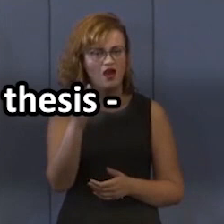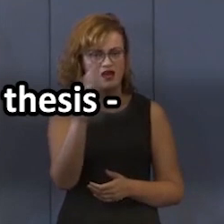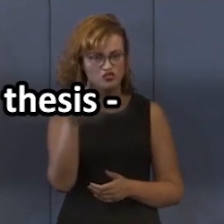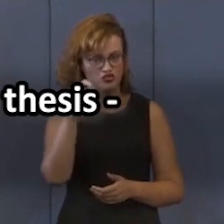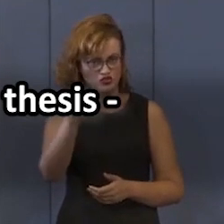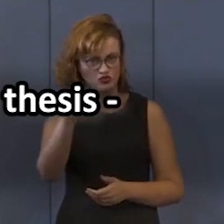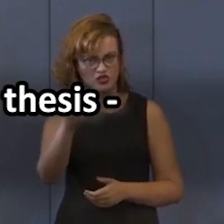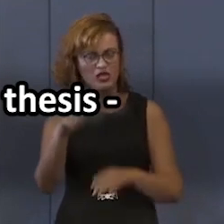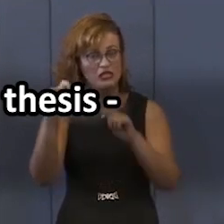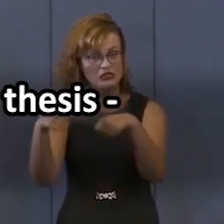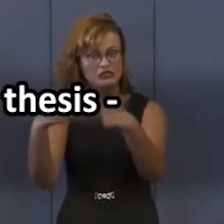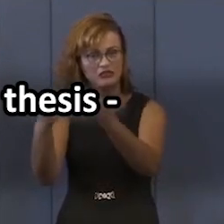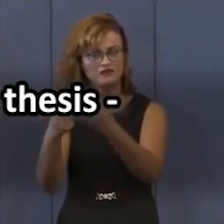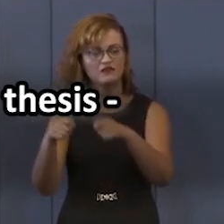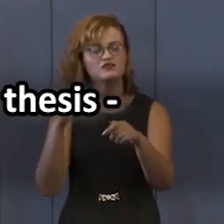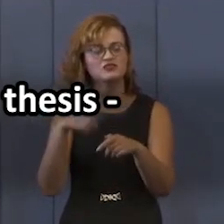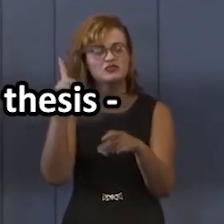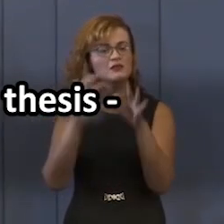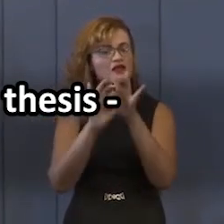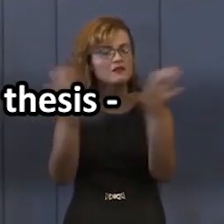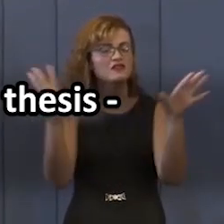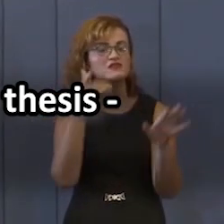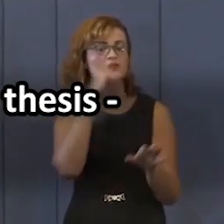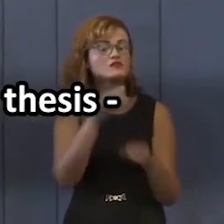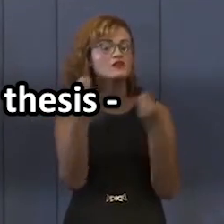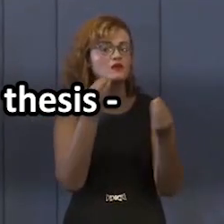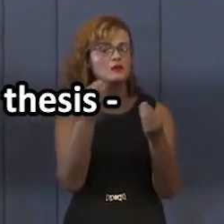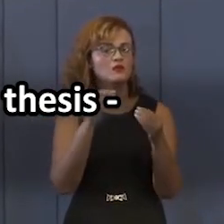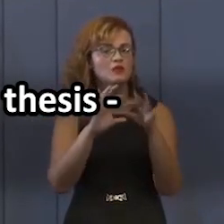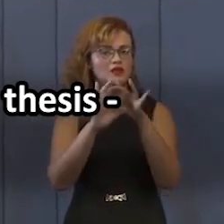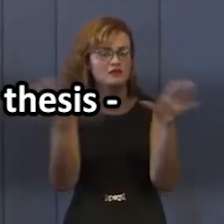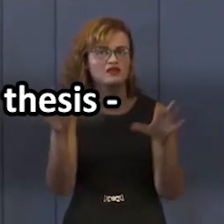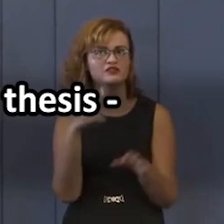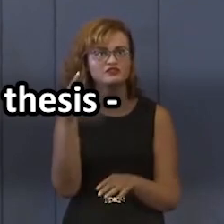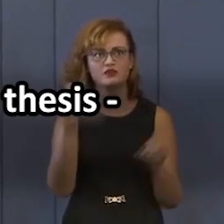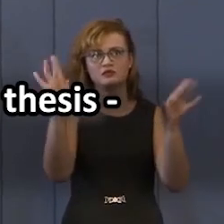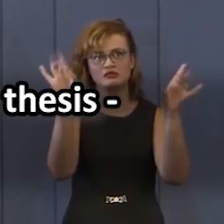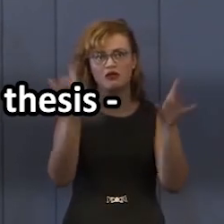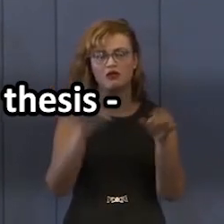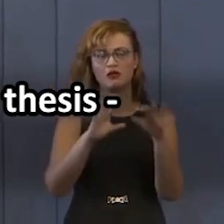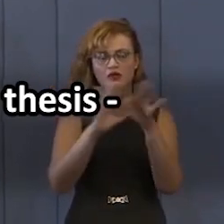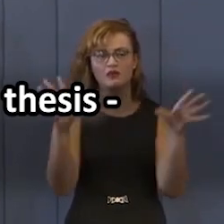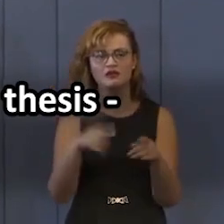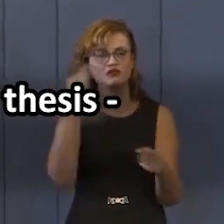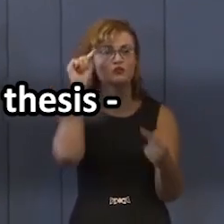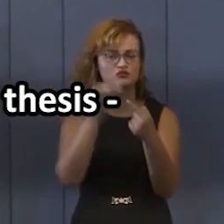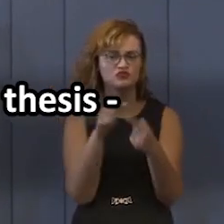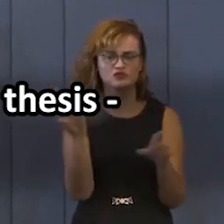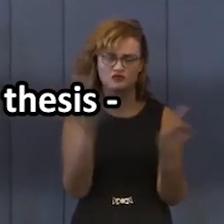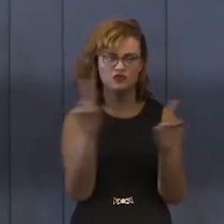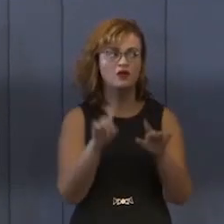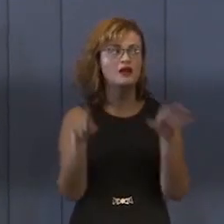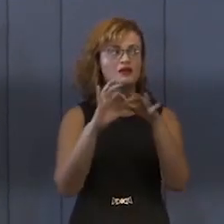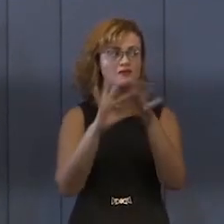Portanto, o Razzoni ele defende uma tese bastante profunda de que o caminho para a liberdade, ele não toma a liberdade como uma premissa, ele não toma